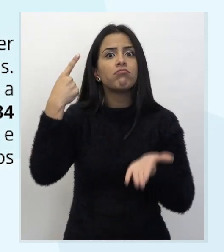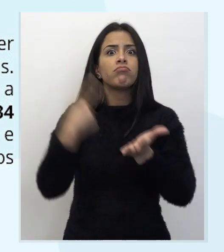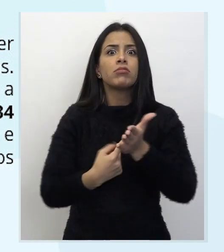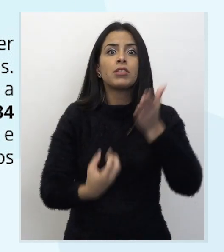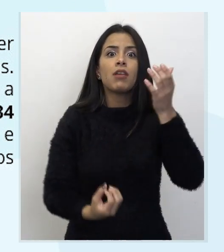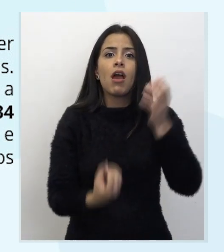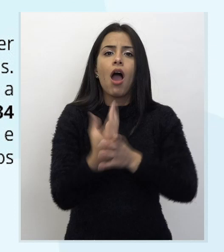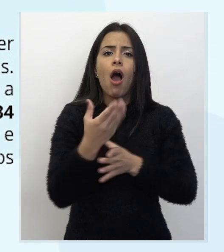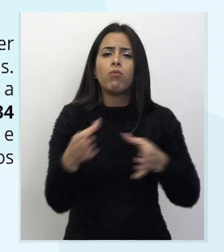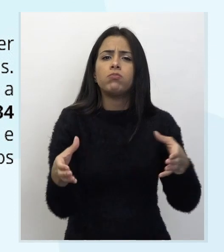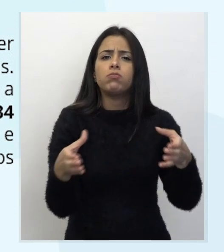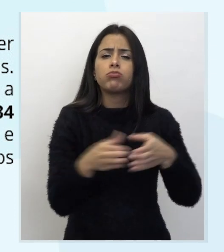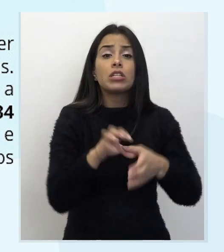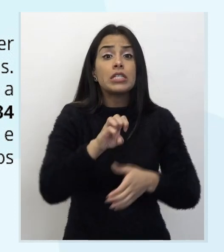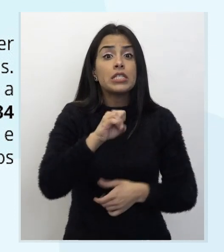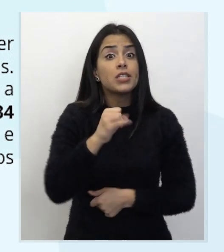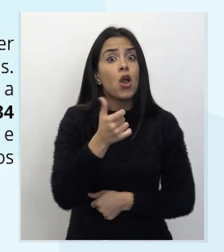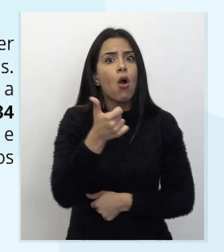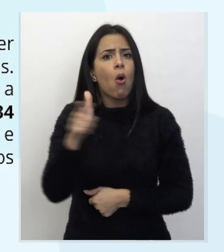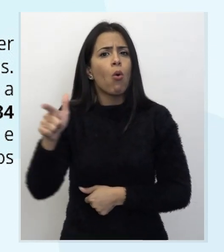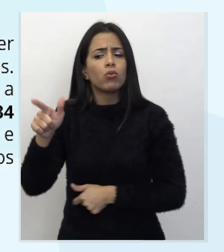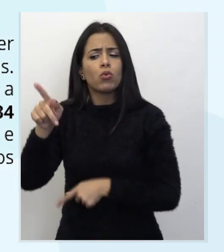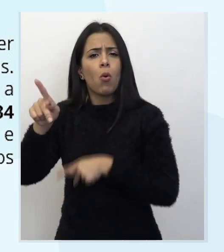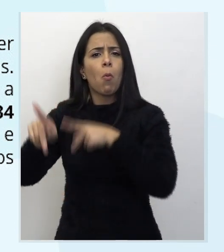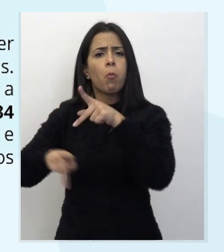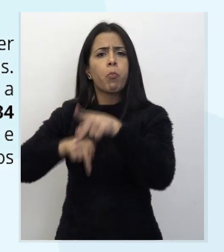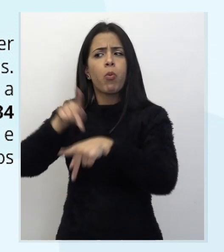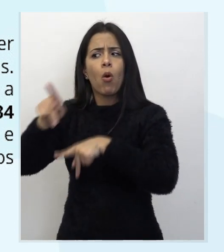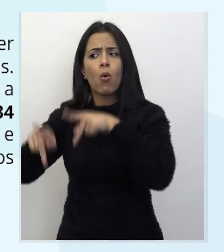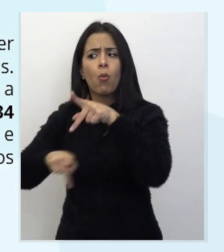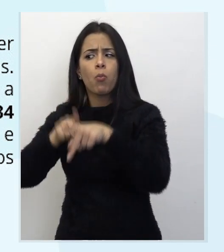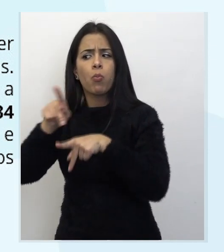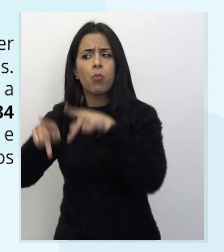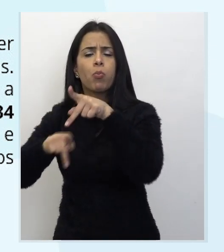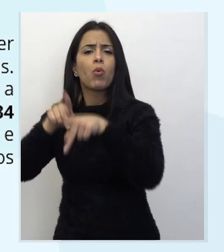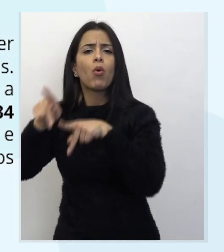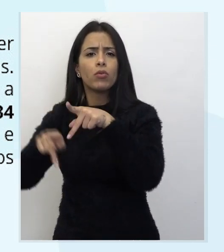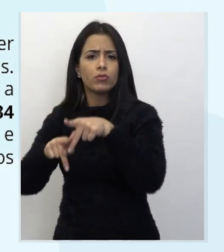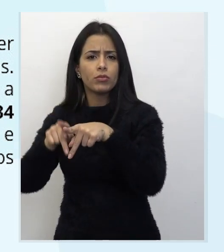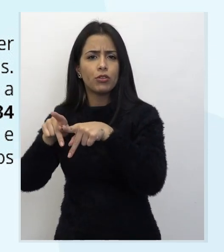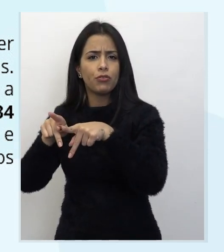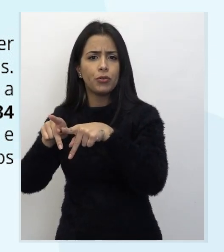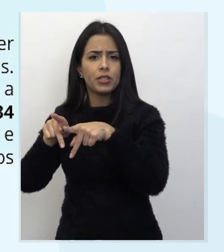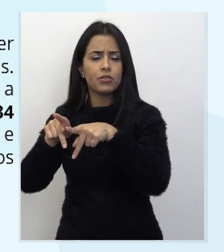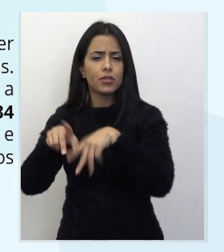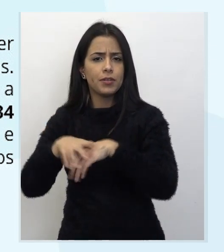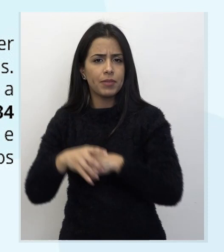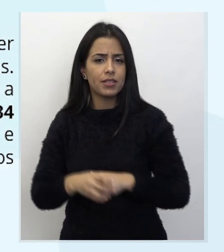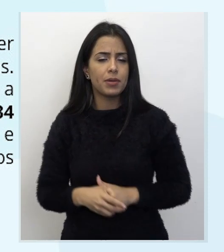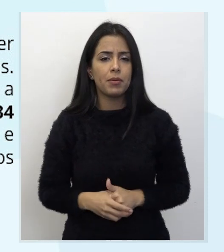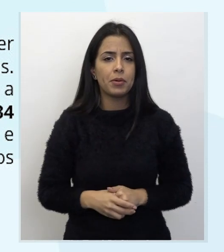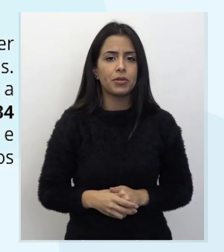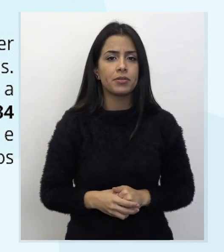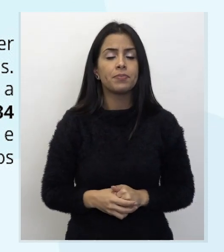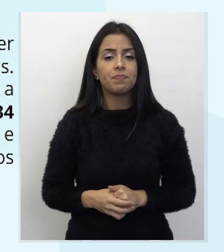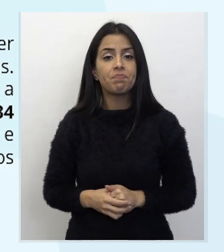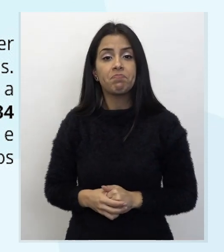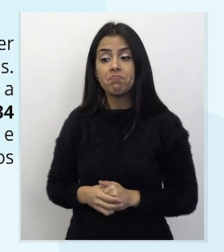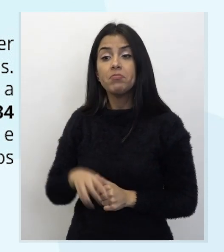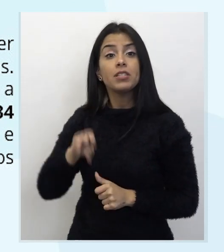algum outro povo nos ameaçar de invasão, entrar em guerra conosco, nós, cidades-estados, já